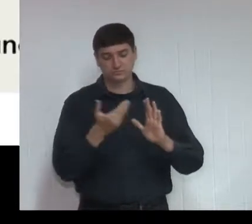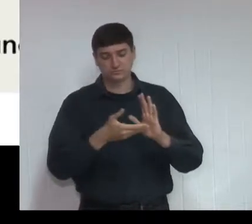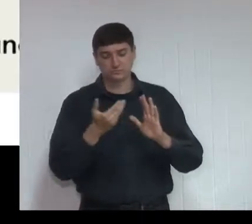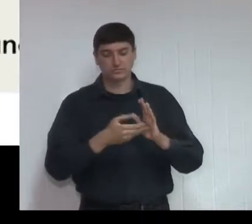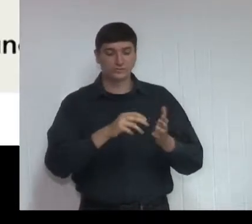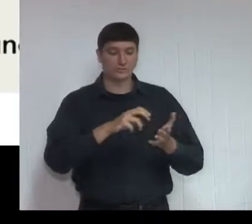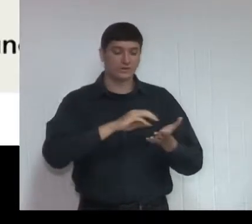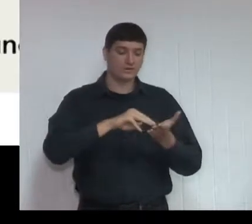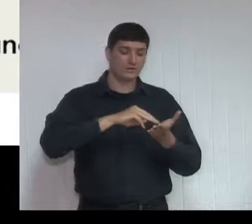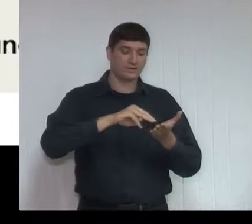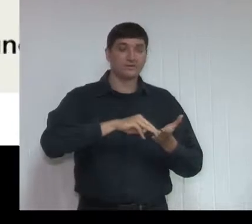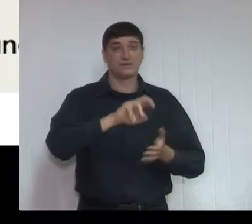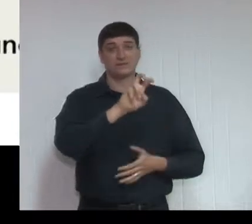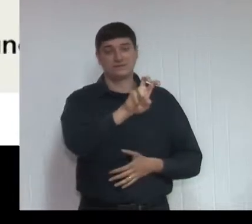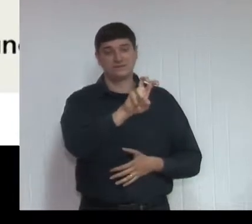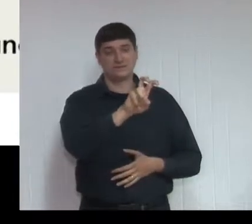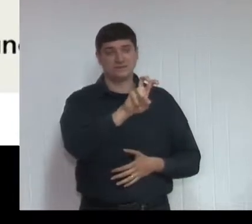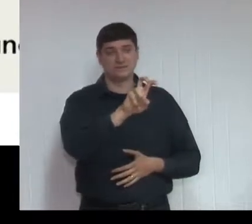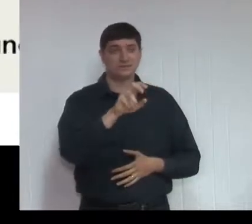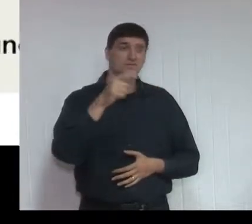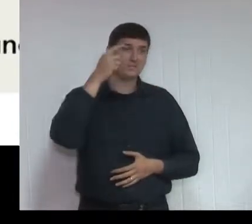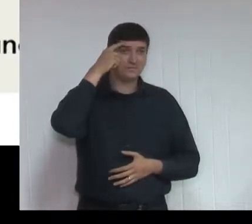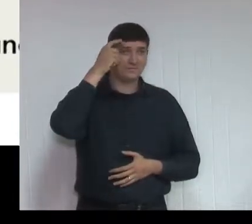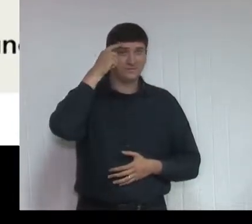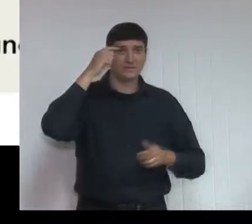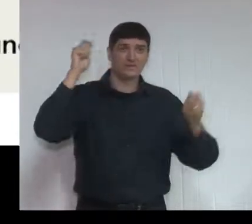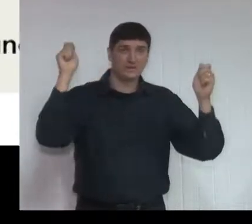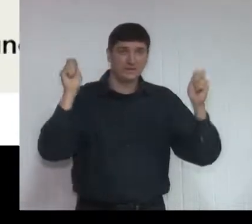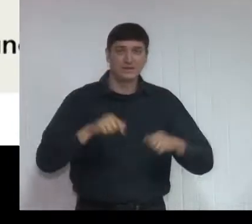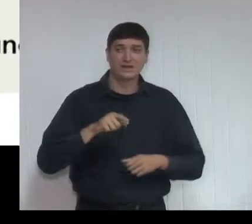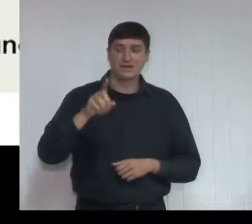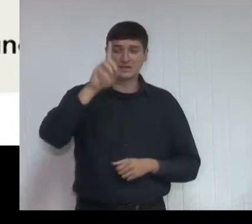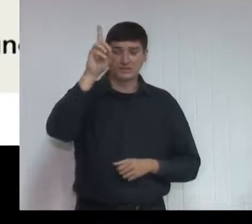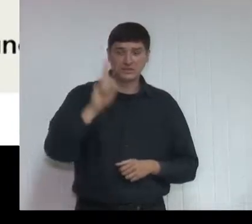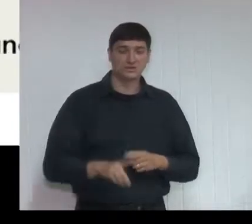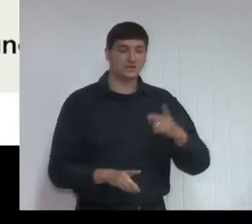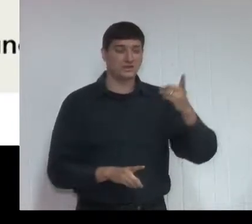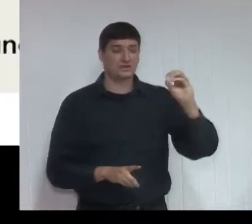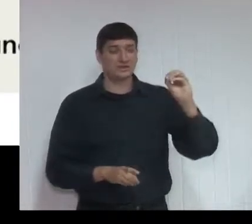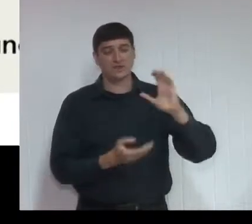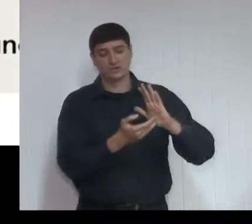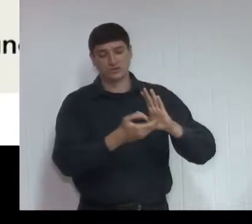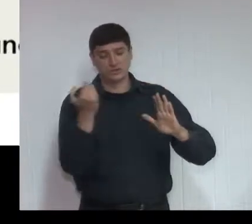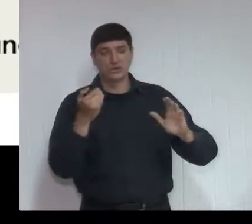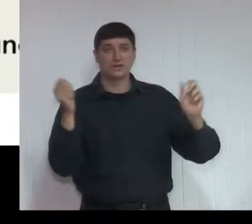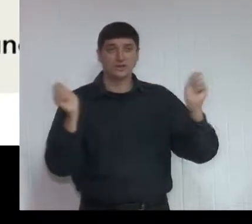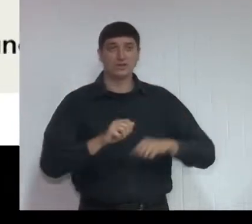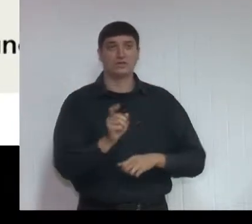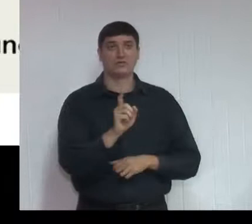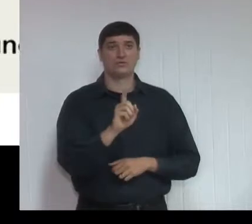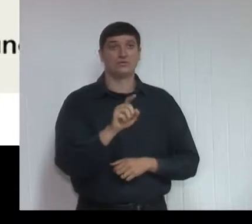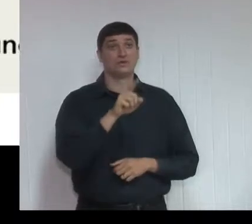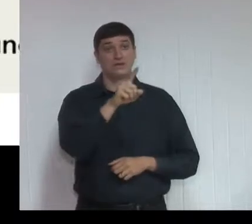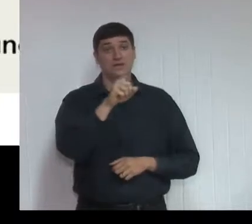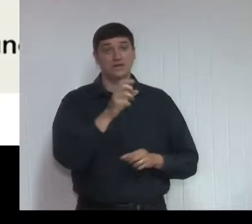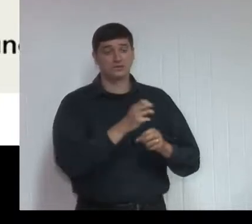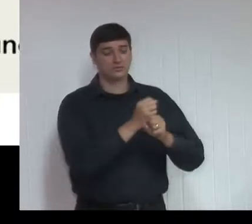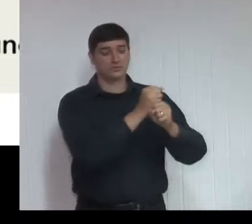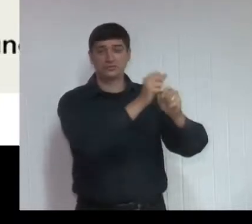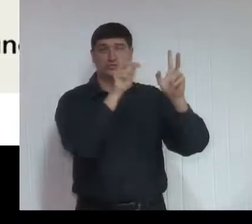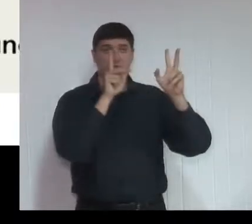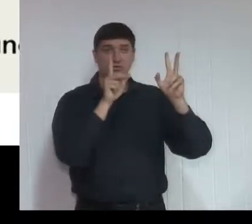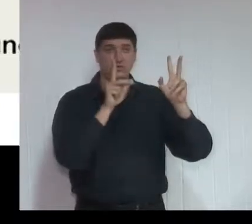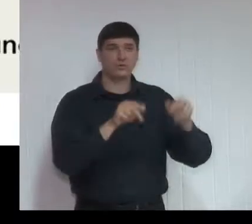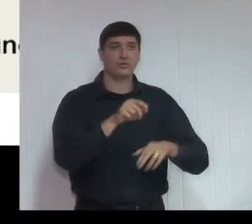secretarias, será que não é possível a gente reduzir pelo menos 10 diretorias? Ali a continha, um diretor, mesmo impacto, não é?